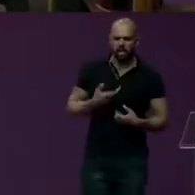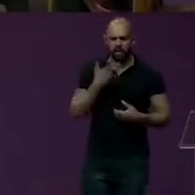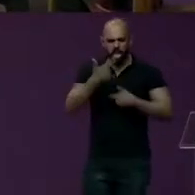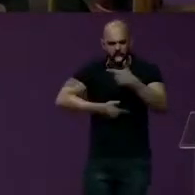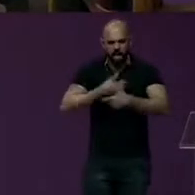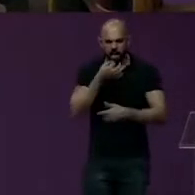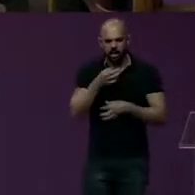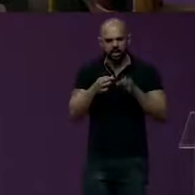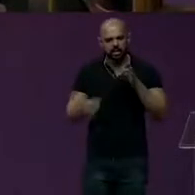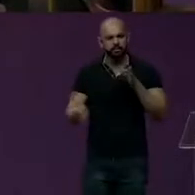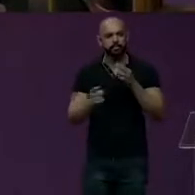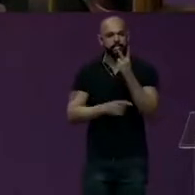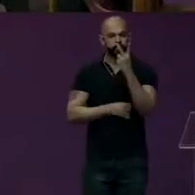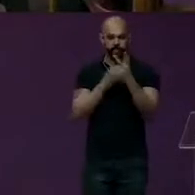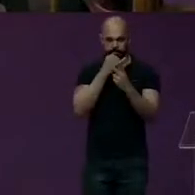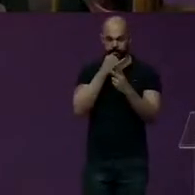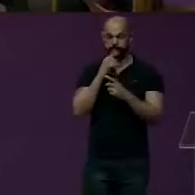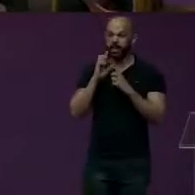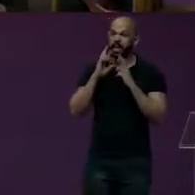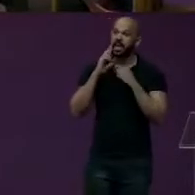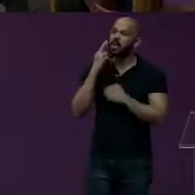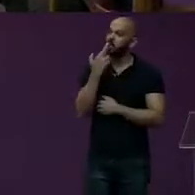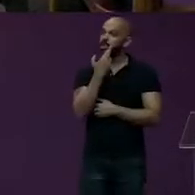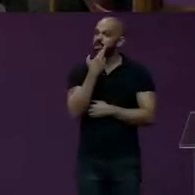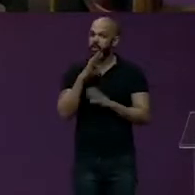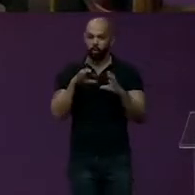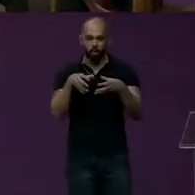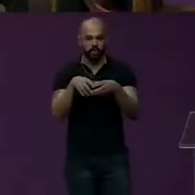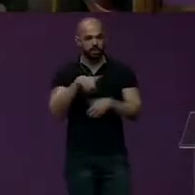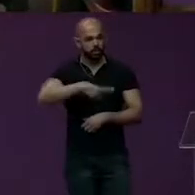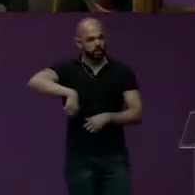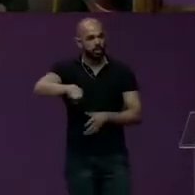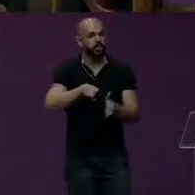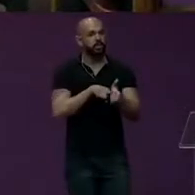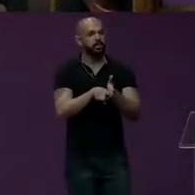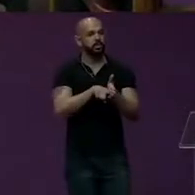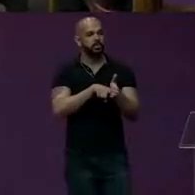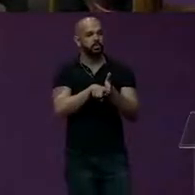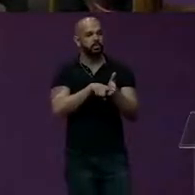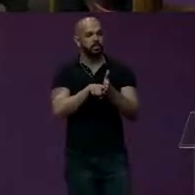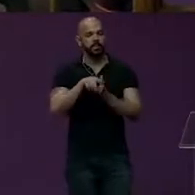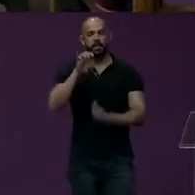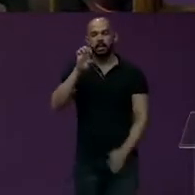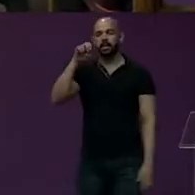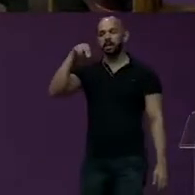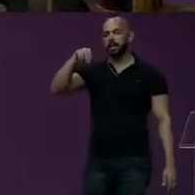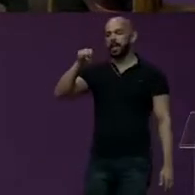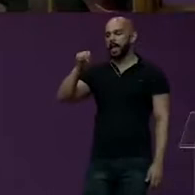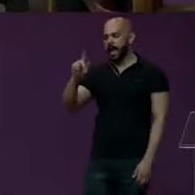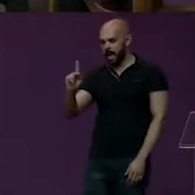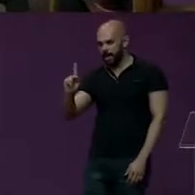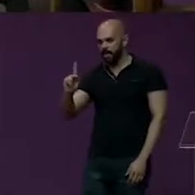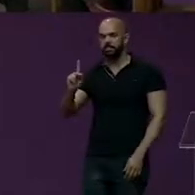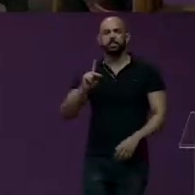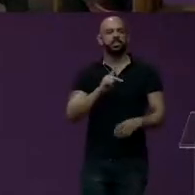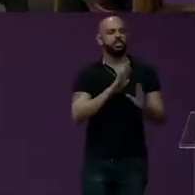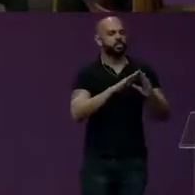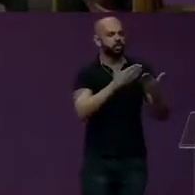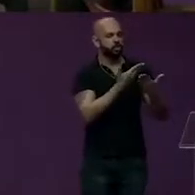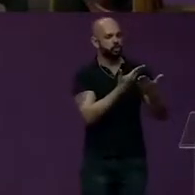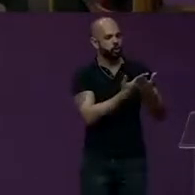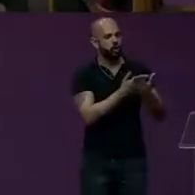dois exemplos. Durante a reunião do Conselho, nossos pesquisadores da ENSP, da Escola